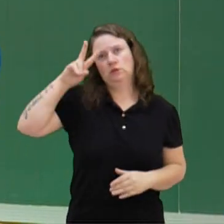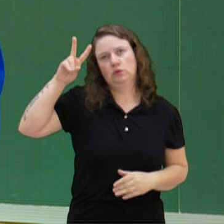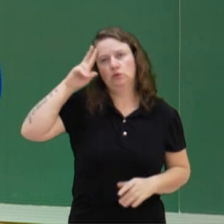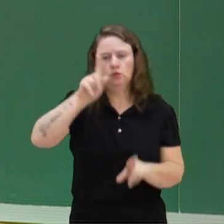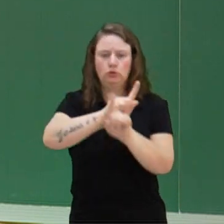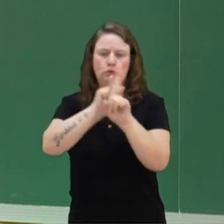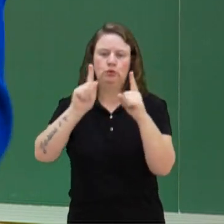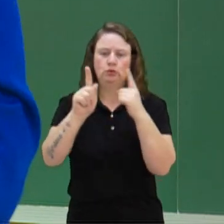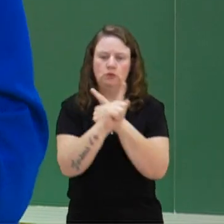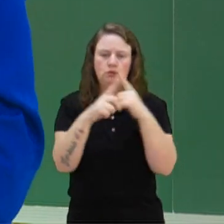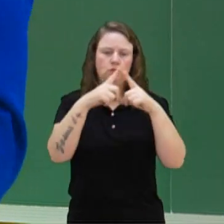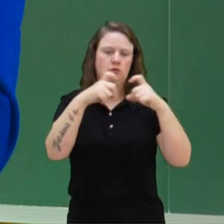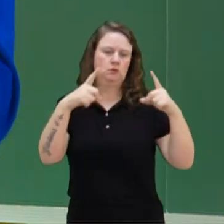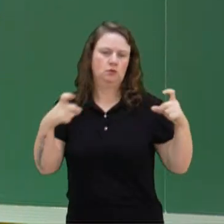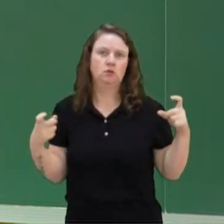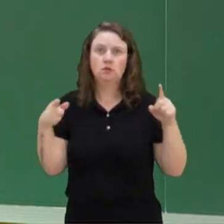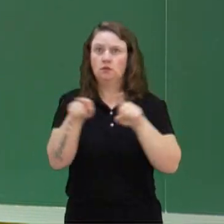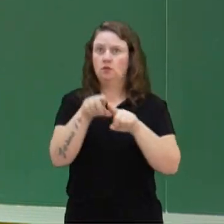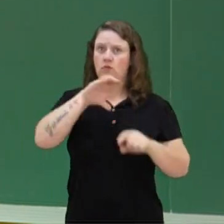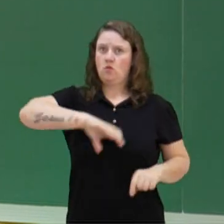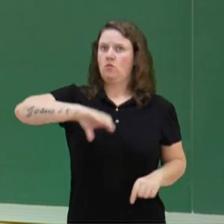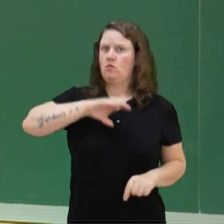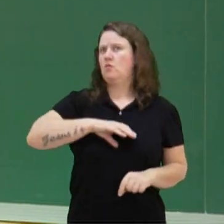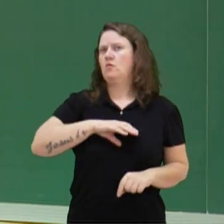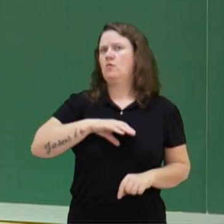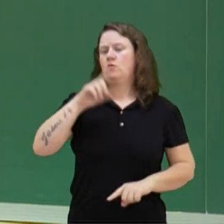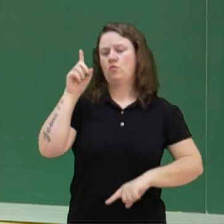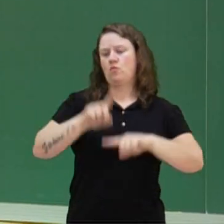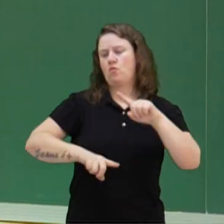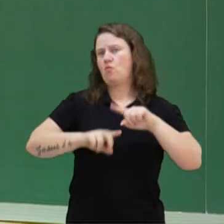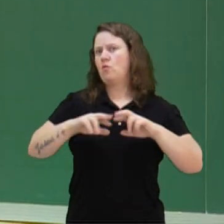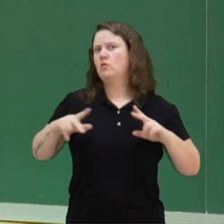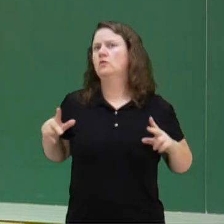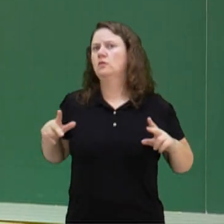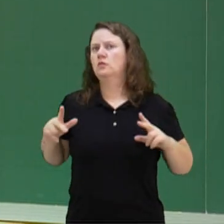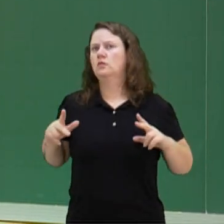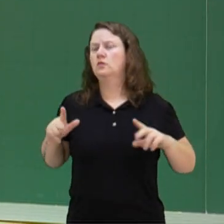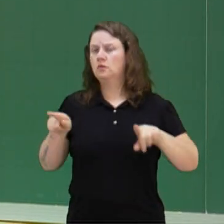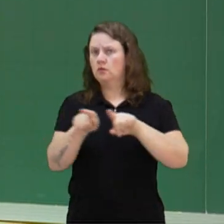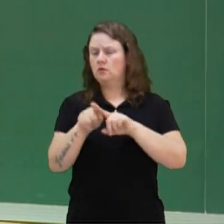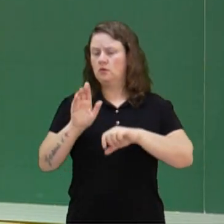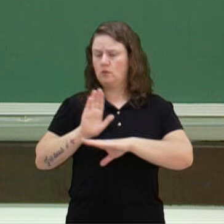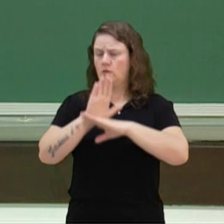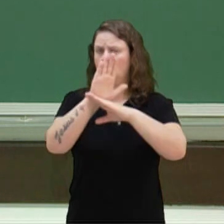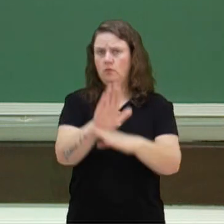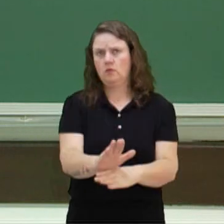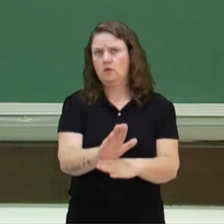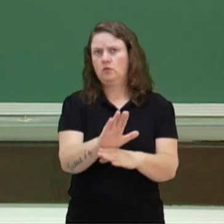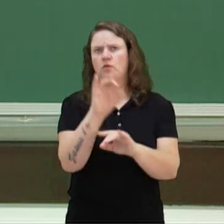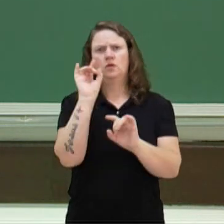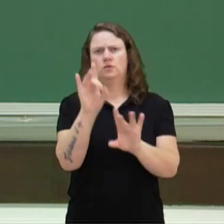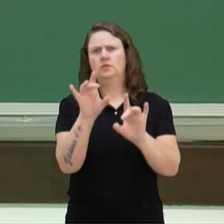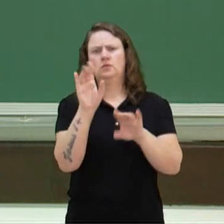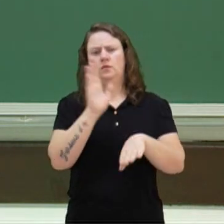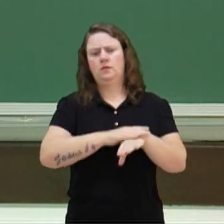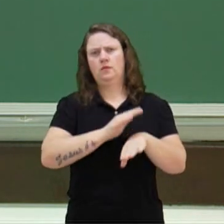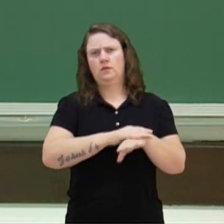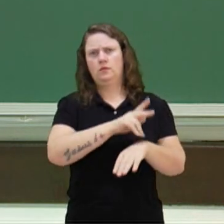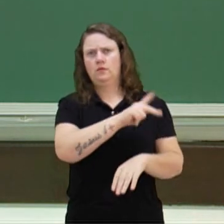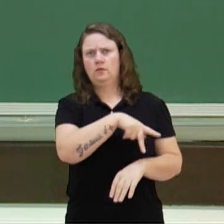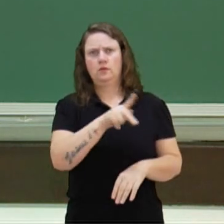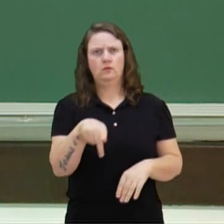geografia, ciências, língua portuguesa. É um recurso que vocês também podem usar, não só os professores.